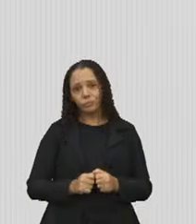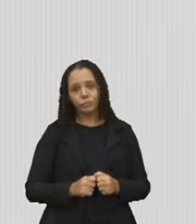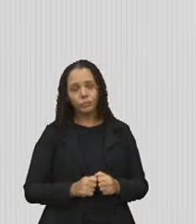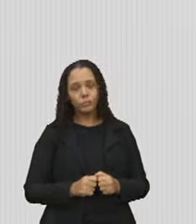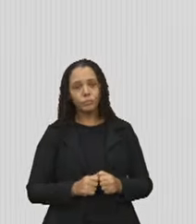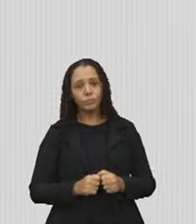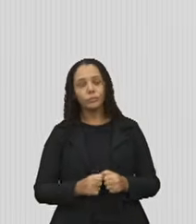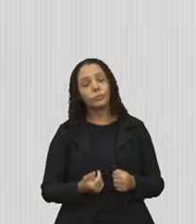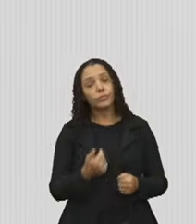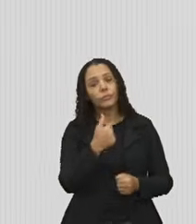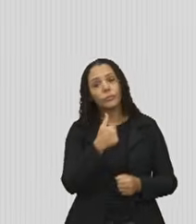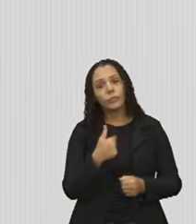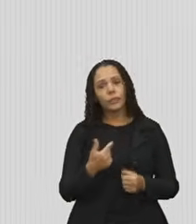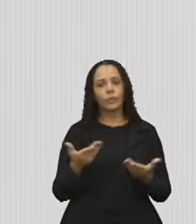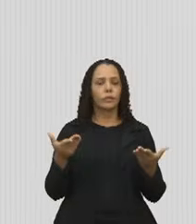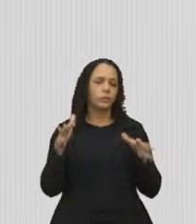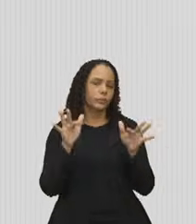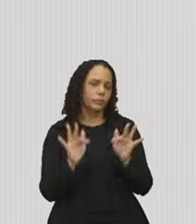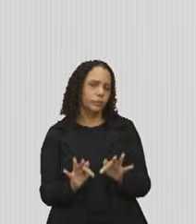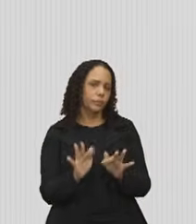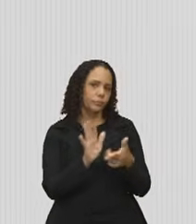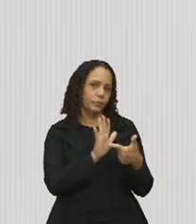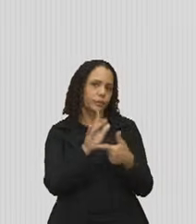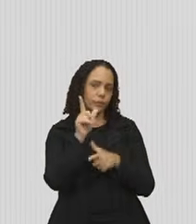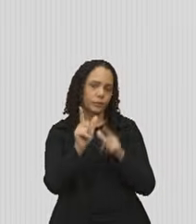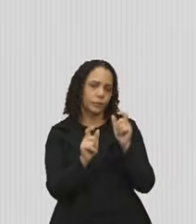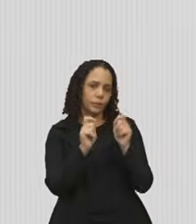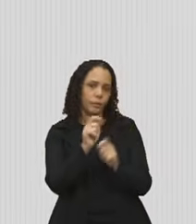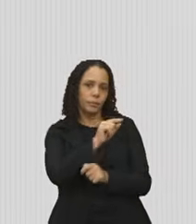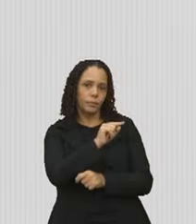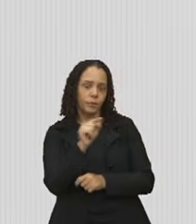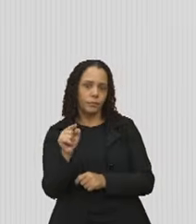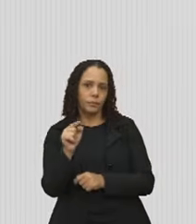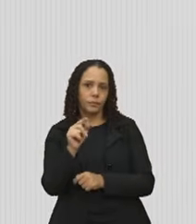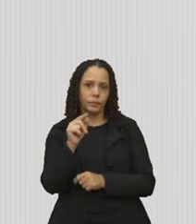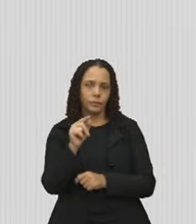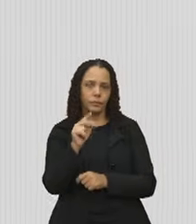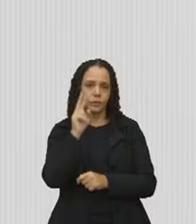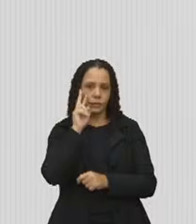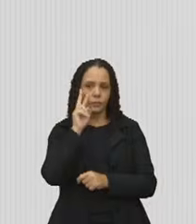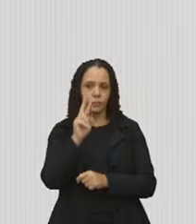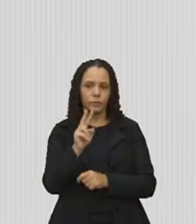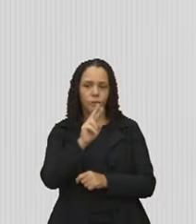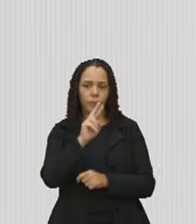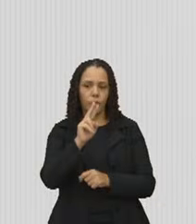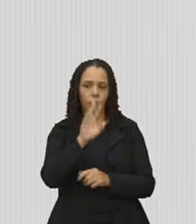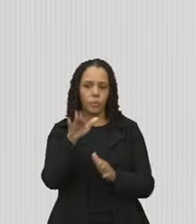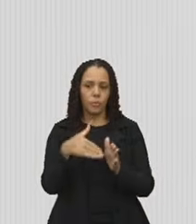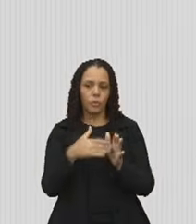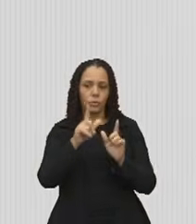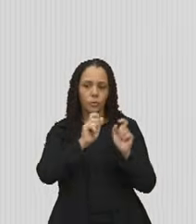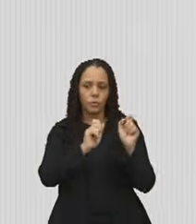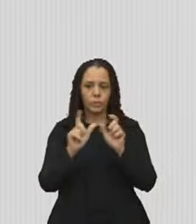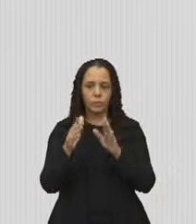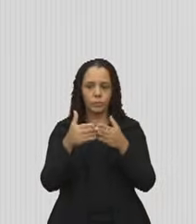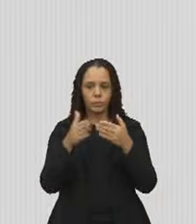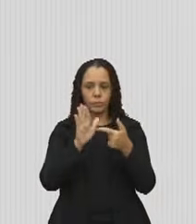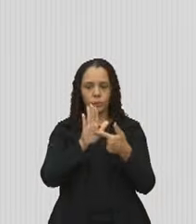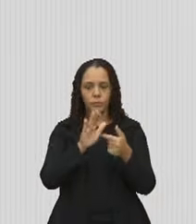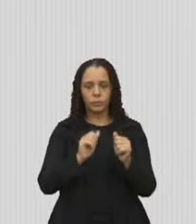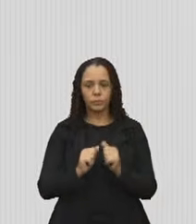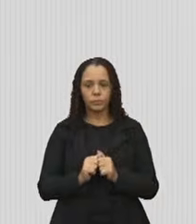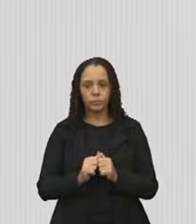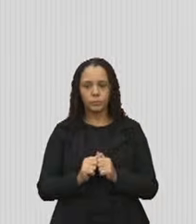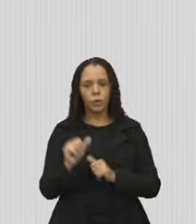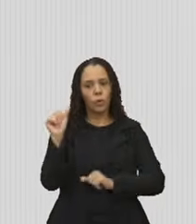E eu encerro a minha fala só dizendo para que você que está nos assistindo, pode colocar o último slide, por gentileza, só falando